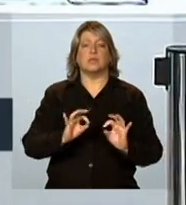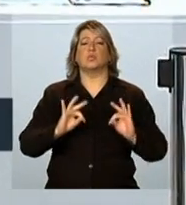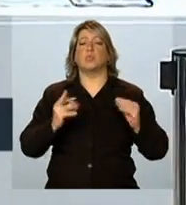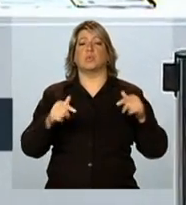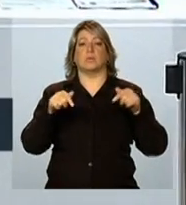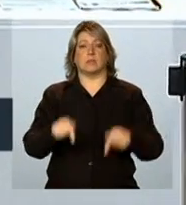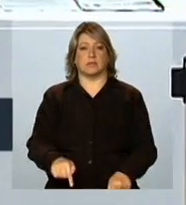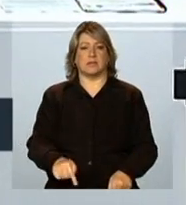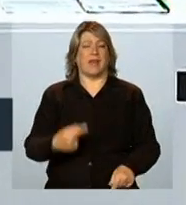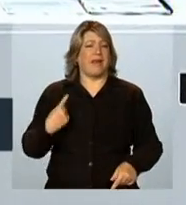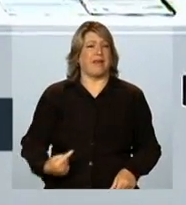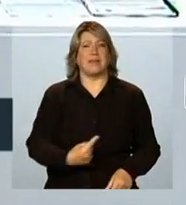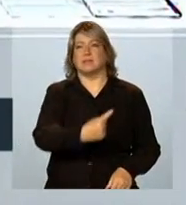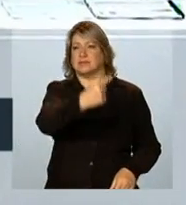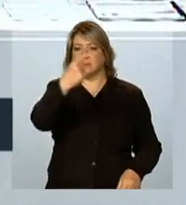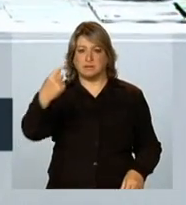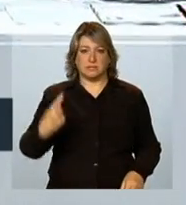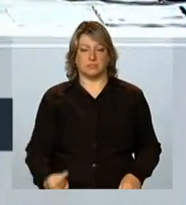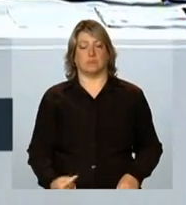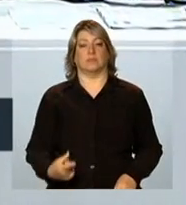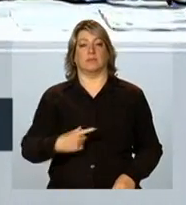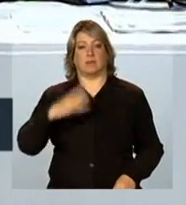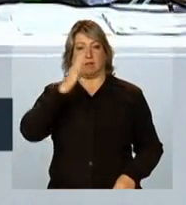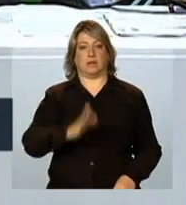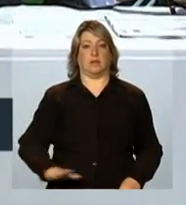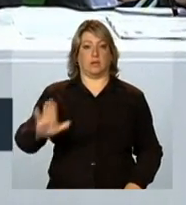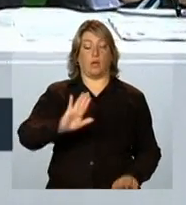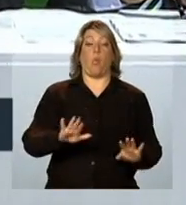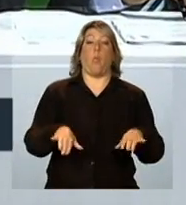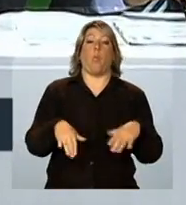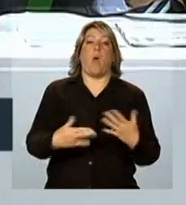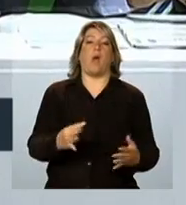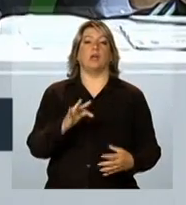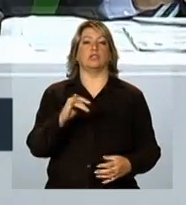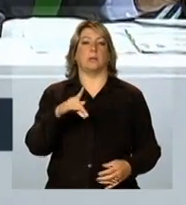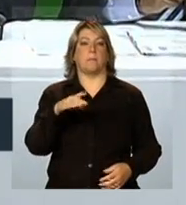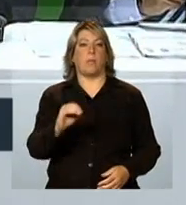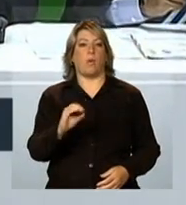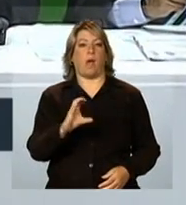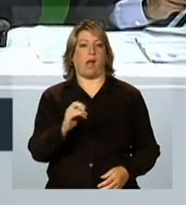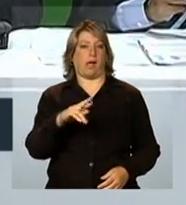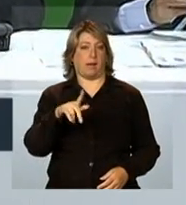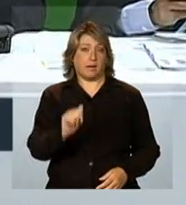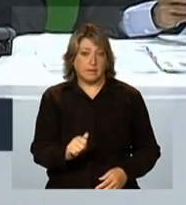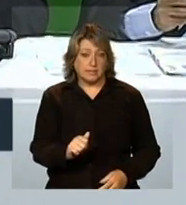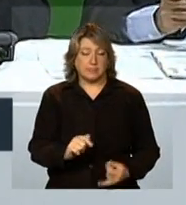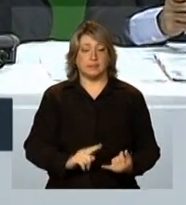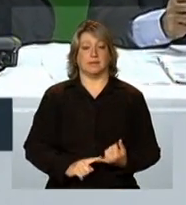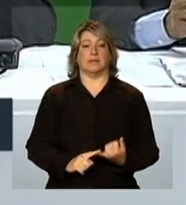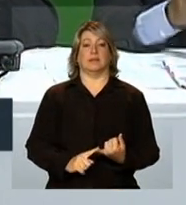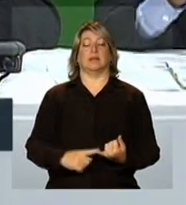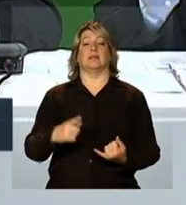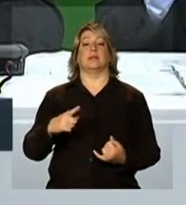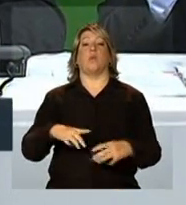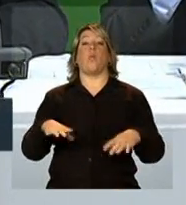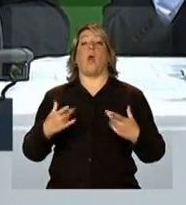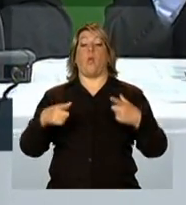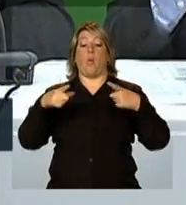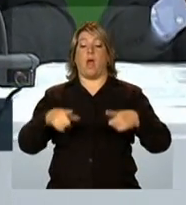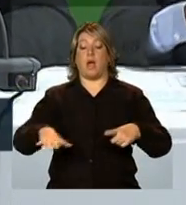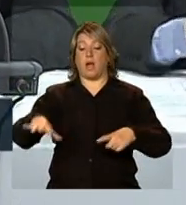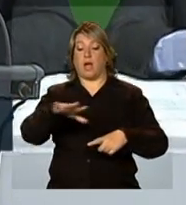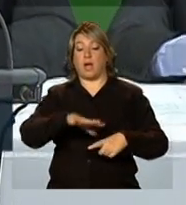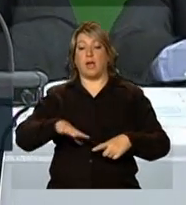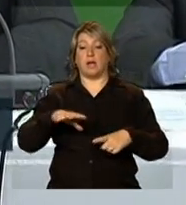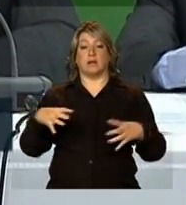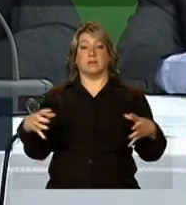todos os portos públicos nacionais. Que tipo de carga, né? Que área de influência e